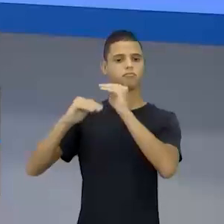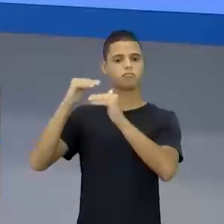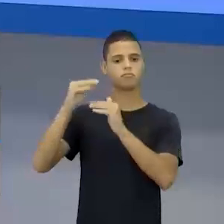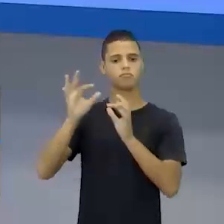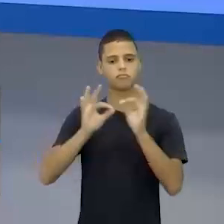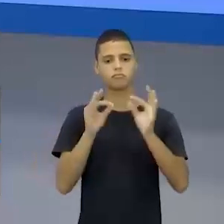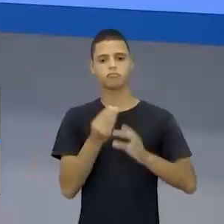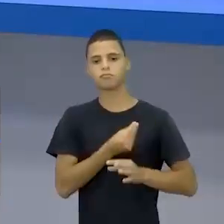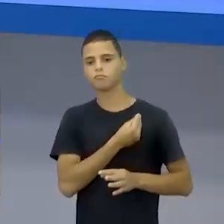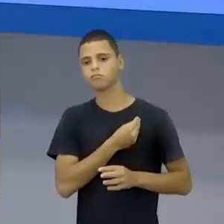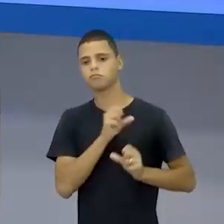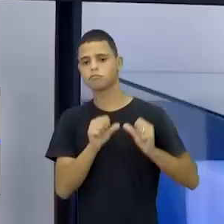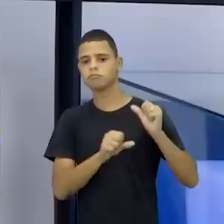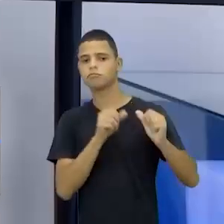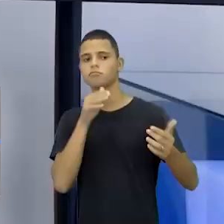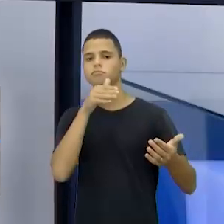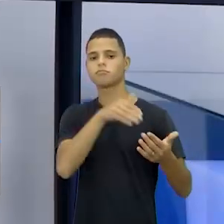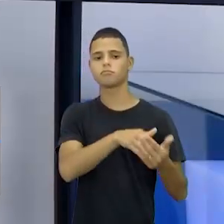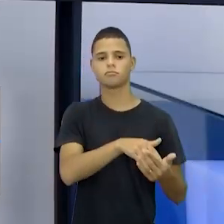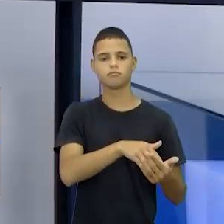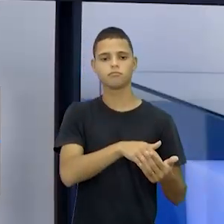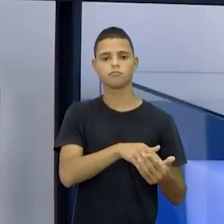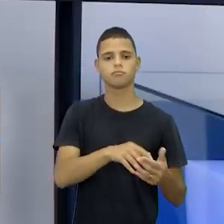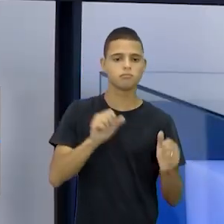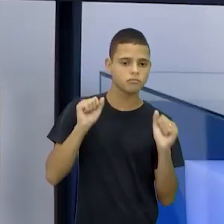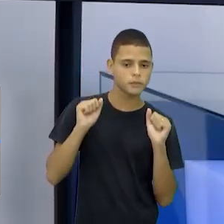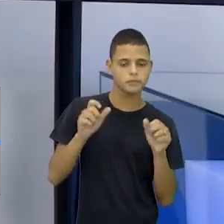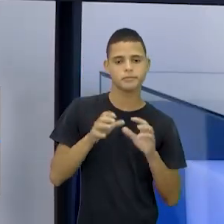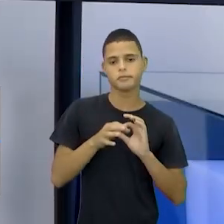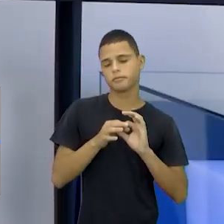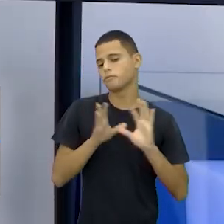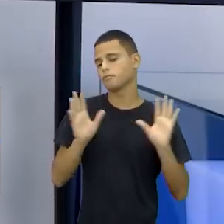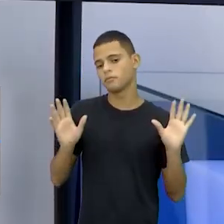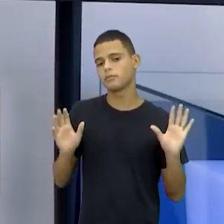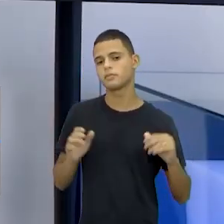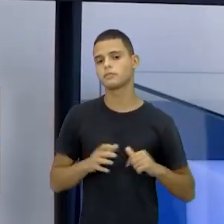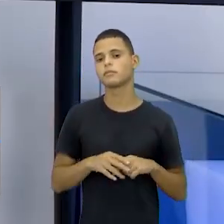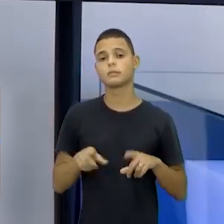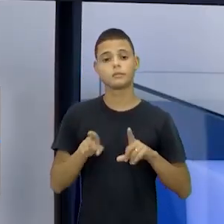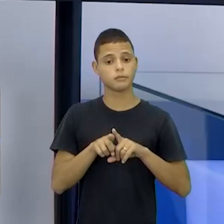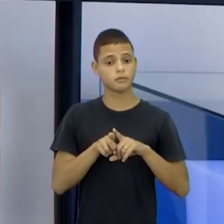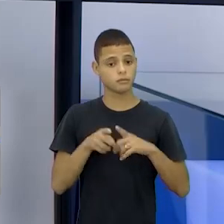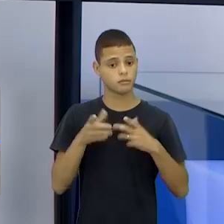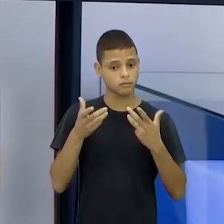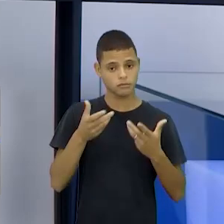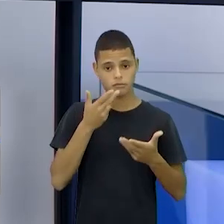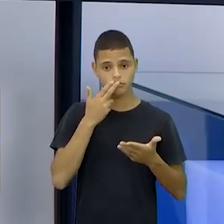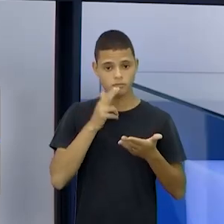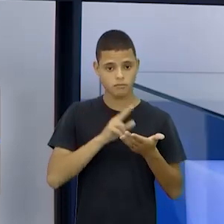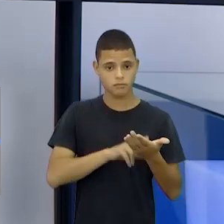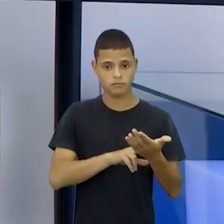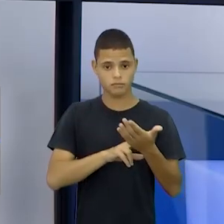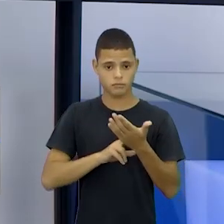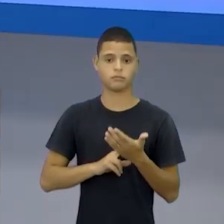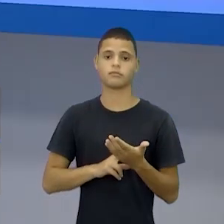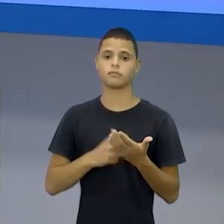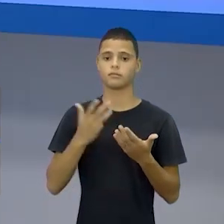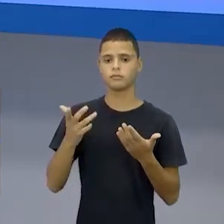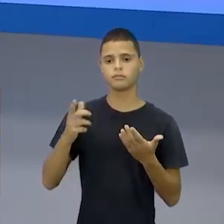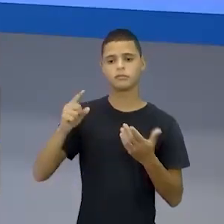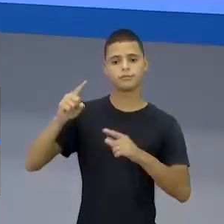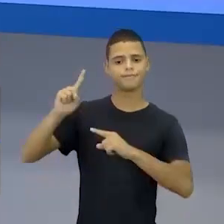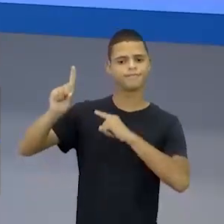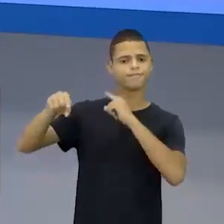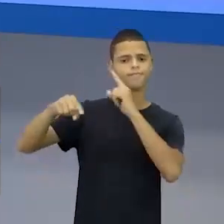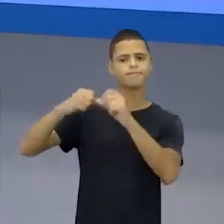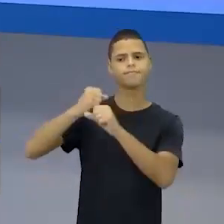vida mudou, se eu alcancei alguma coisa. Exato. Ele pode fazer isso, então? Pode, e a gente estava até comentando que a gente até queria escrever uma dessa, né, professora? Para ver daqui uns 5